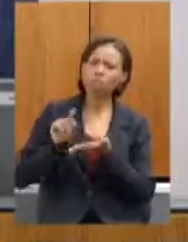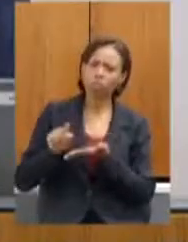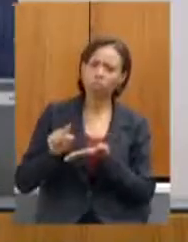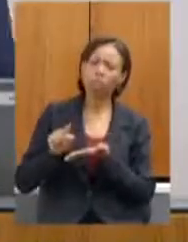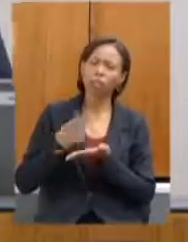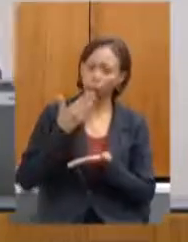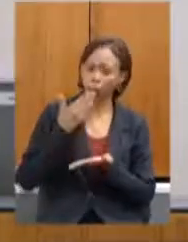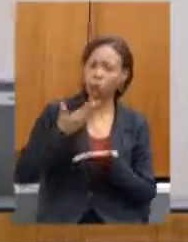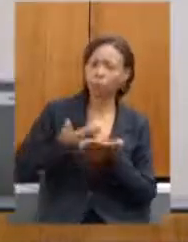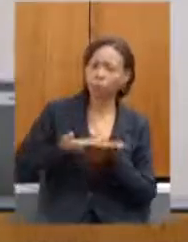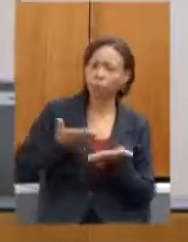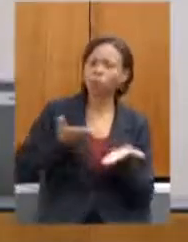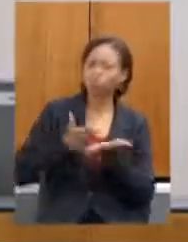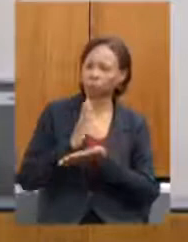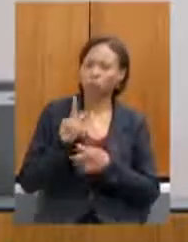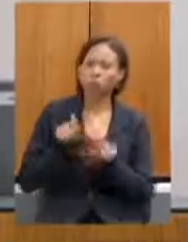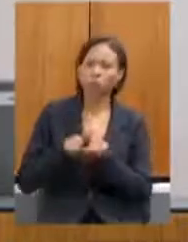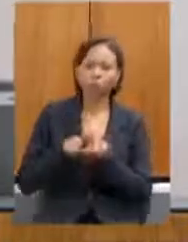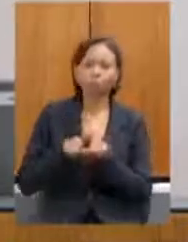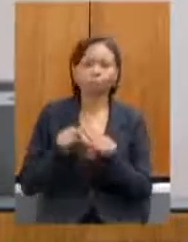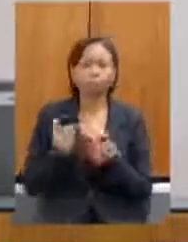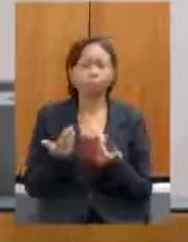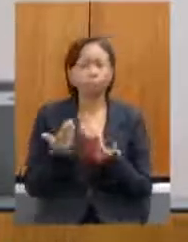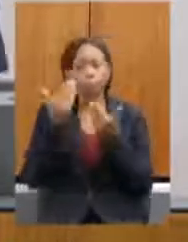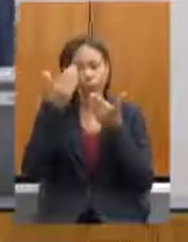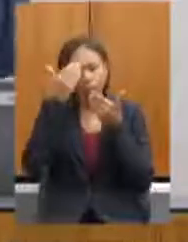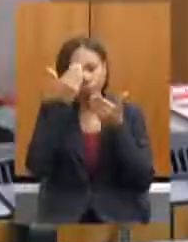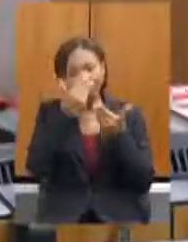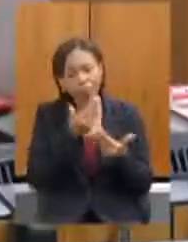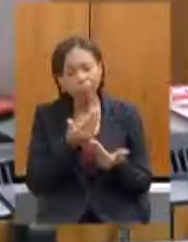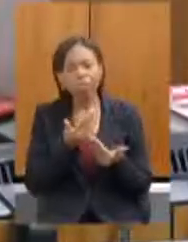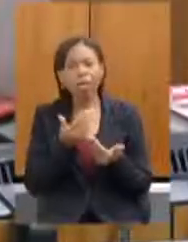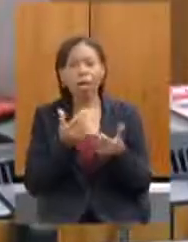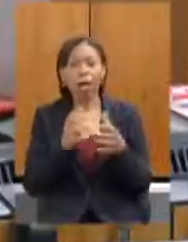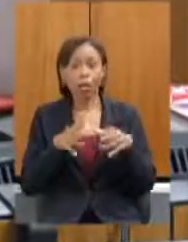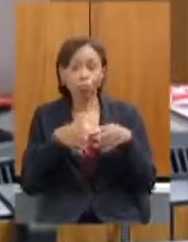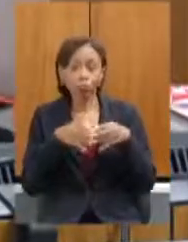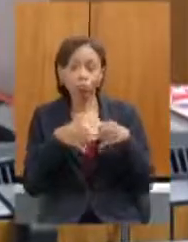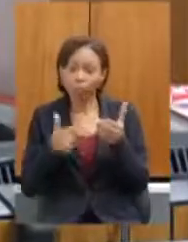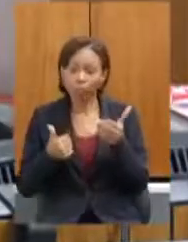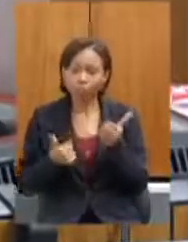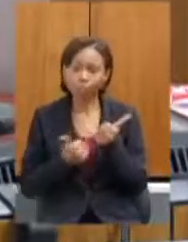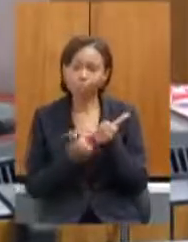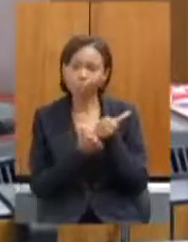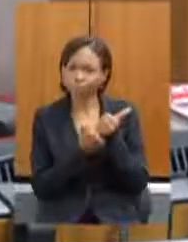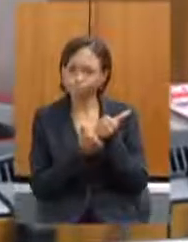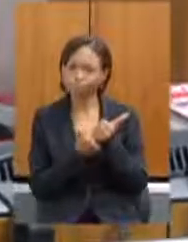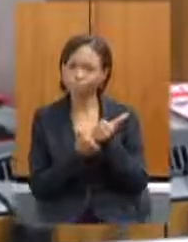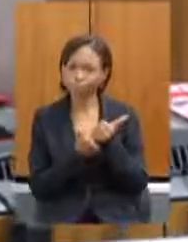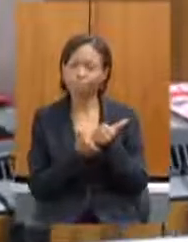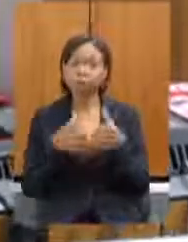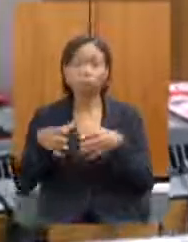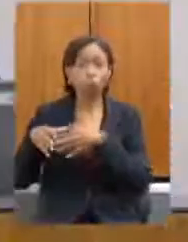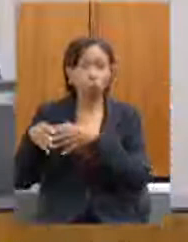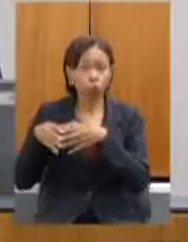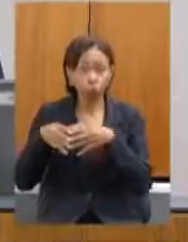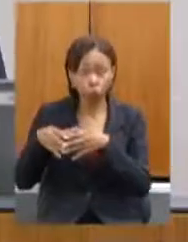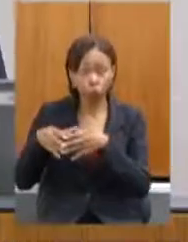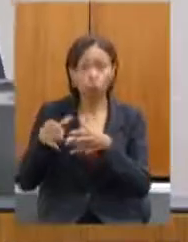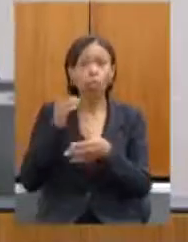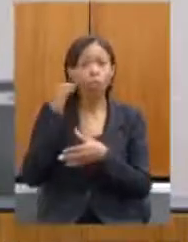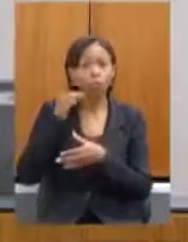apresentados e votados e agradecemos aí a nossa Assessoria é as os deputados que